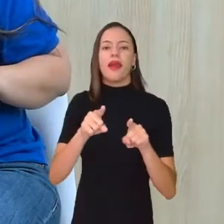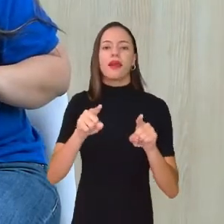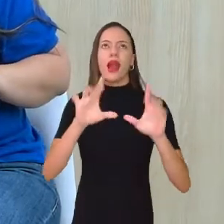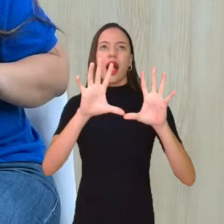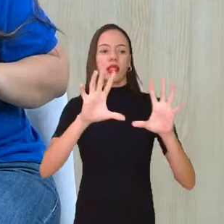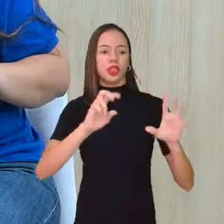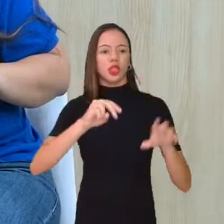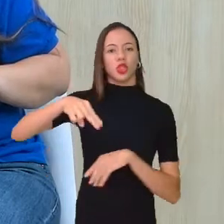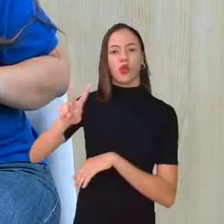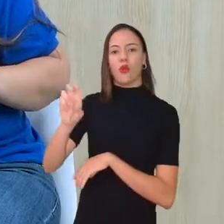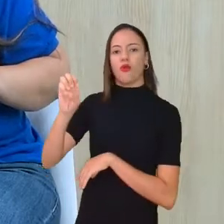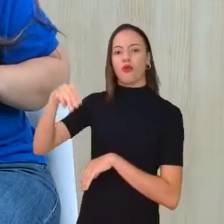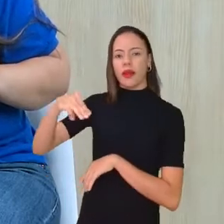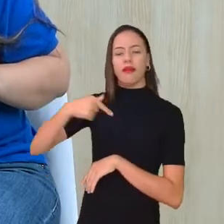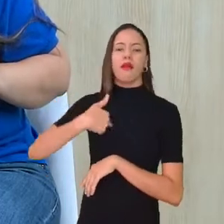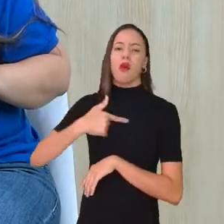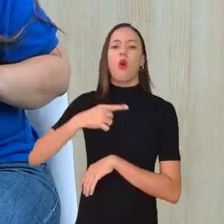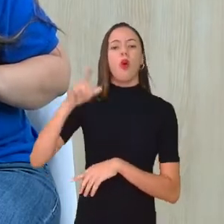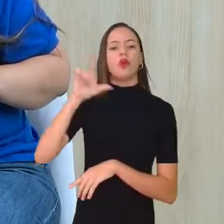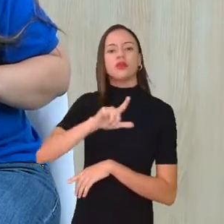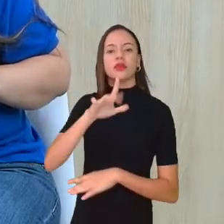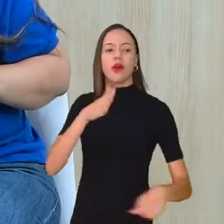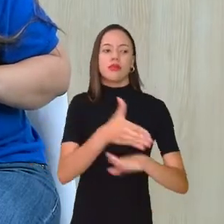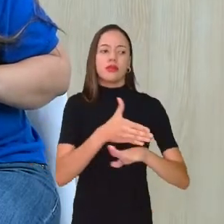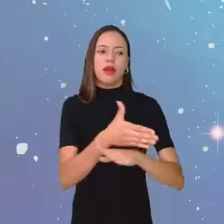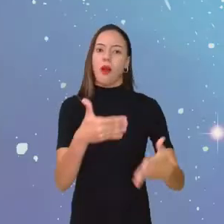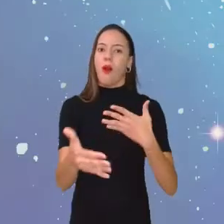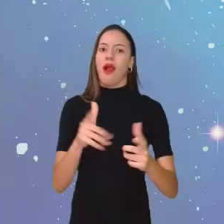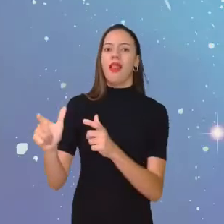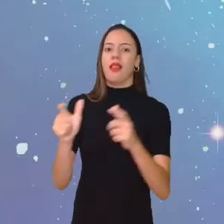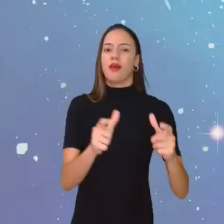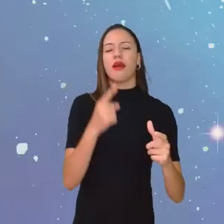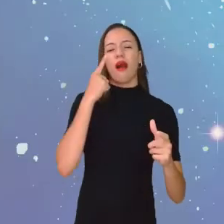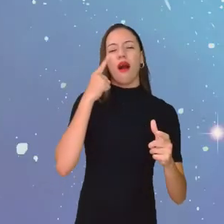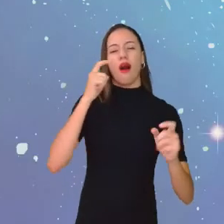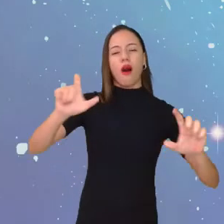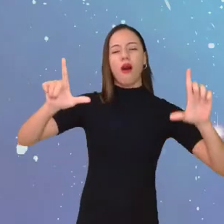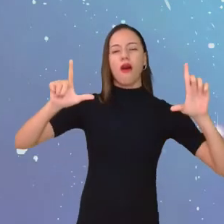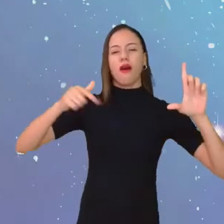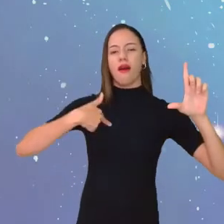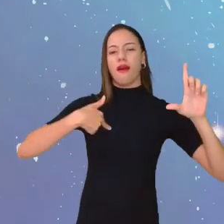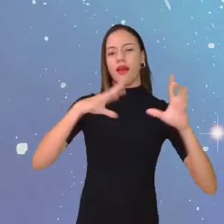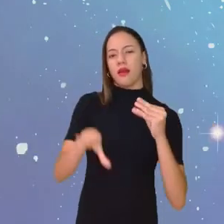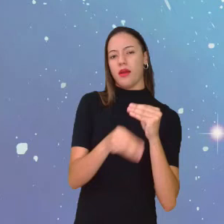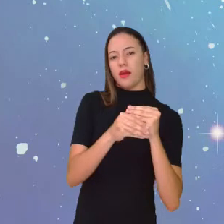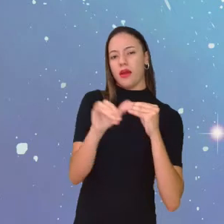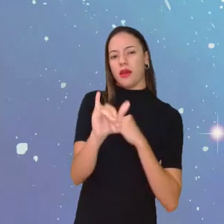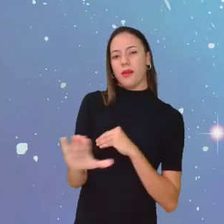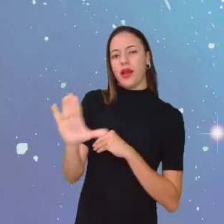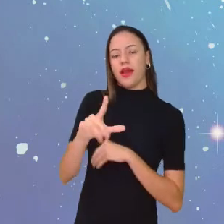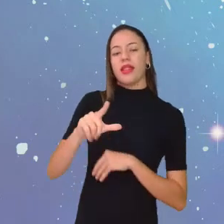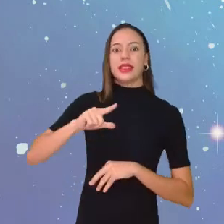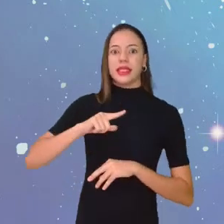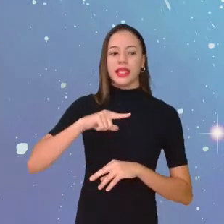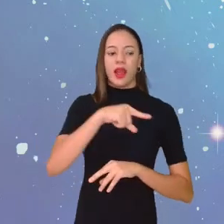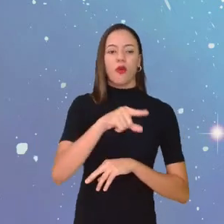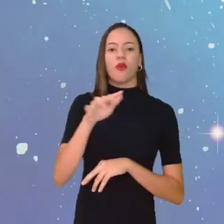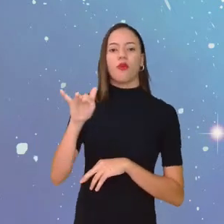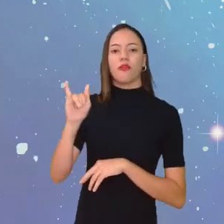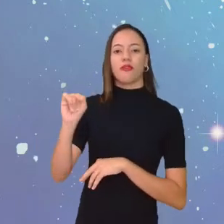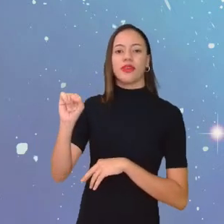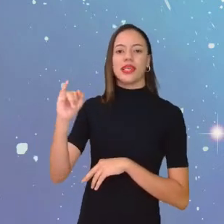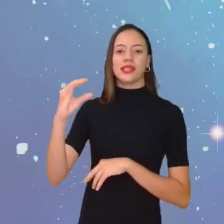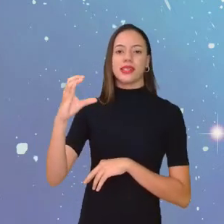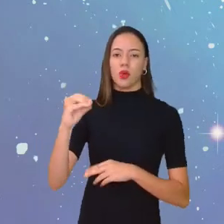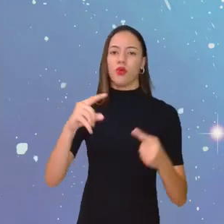né? Exatamente, né? Então, dá uma olhadinha na tela aí que eu acrescentei outra imagem, né? Ou seja, a gente tinha lá o físico, né? Ou seja, o disco